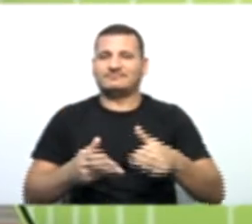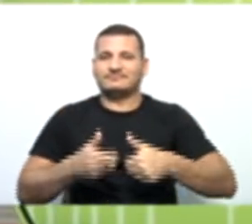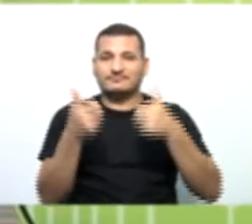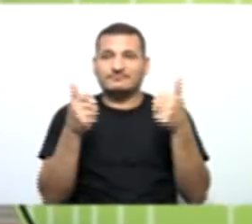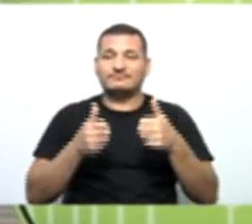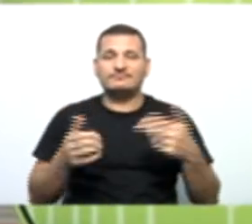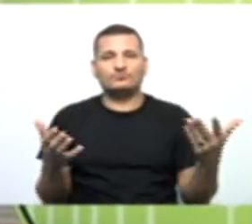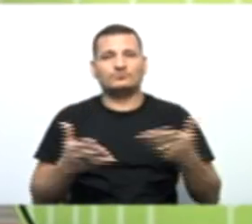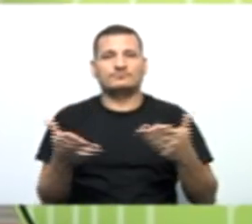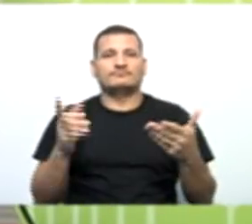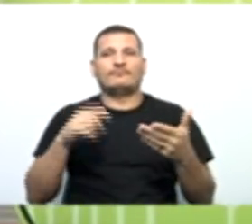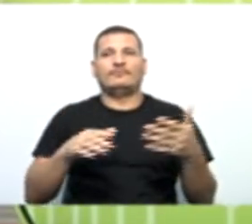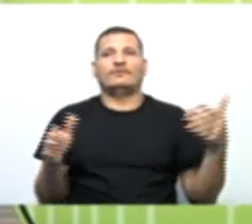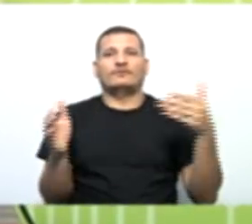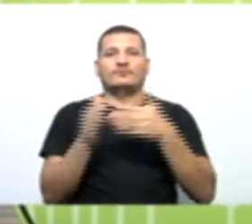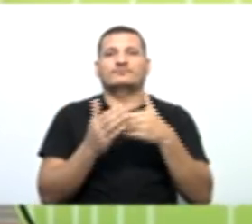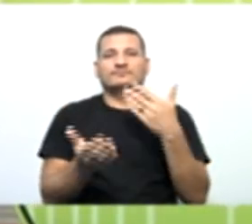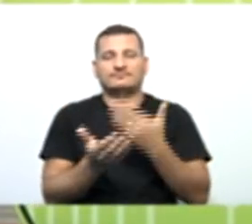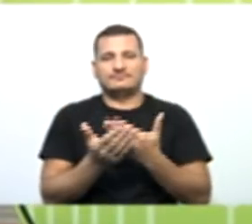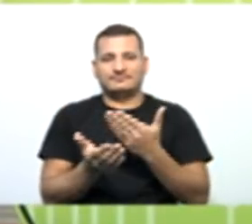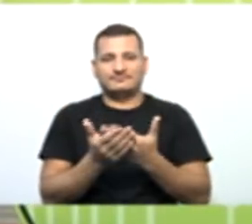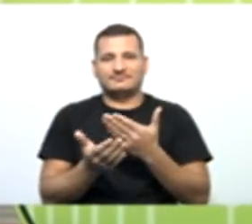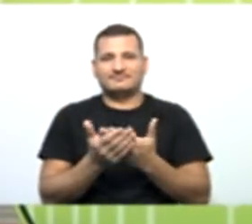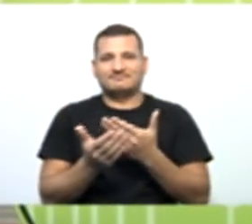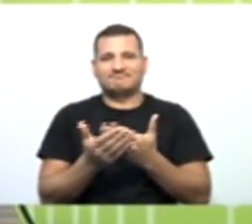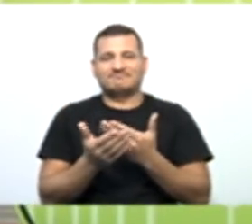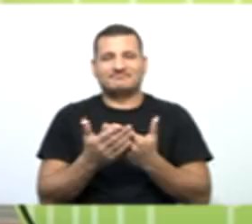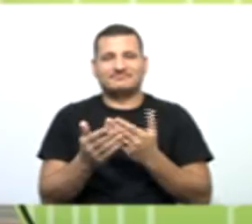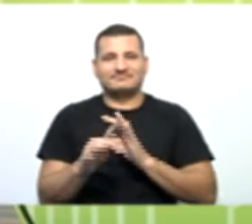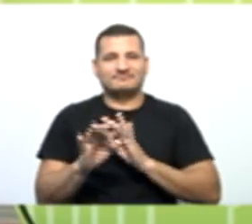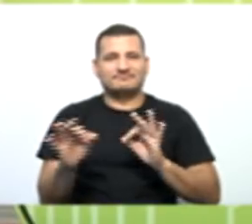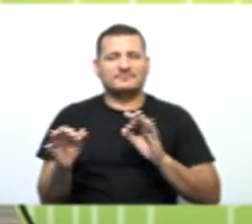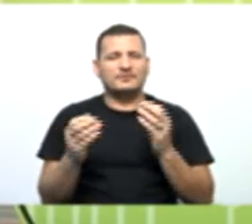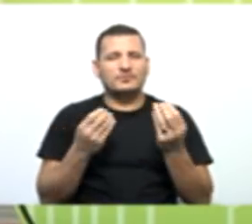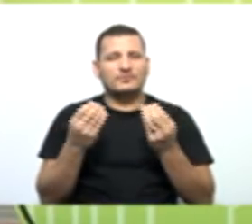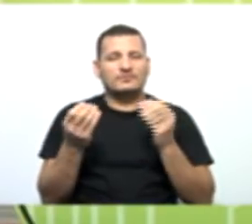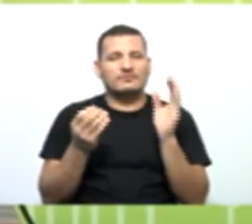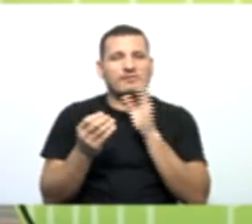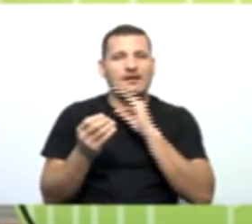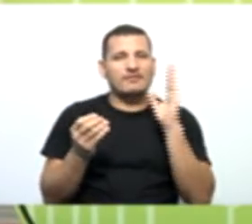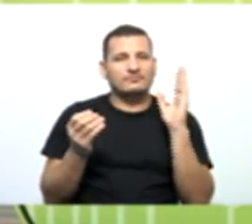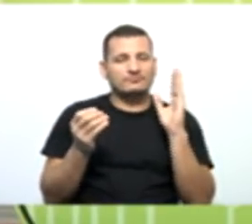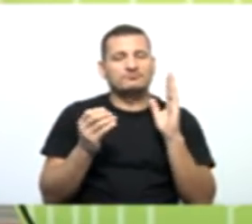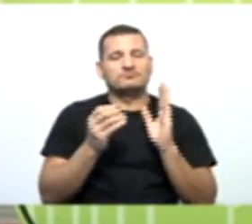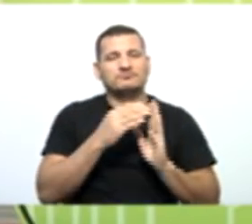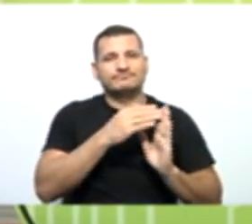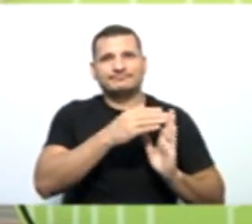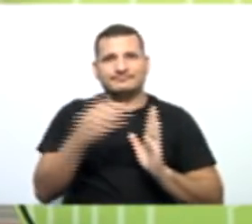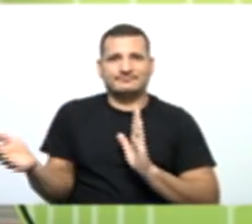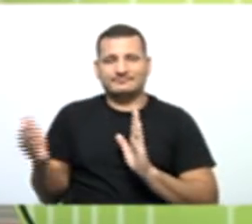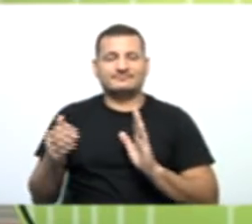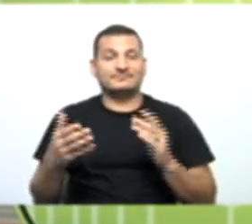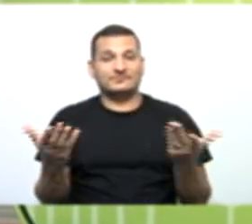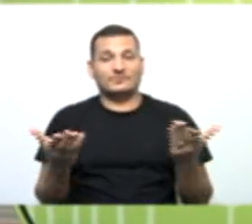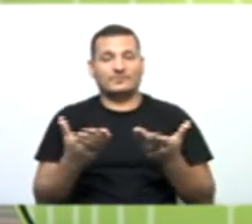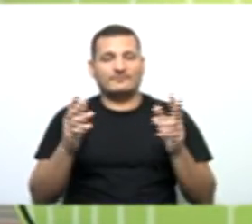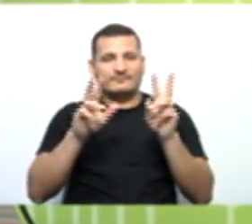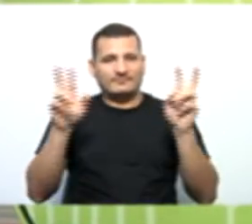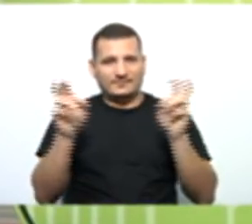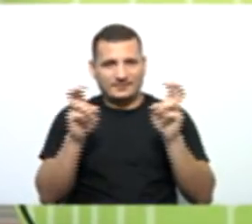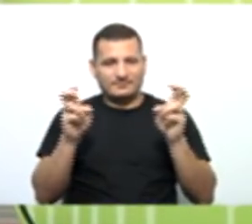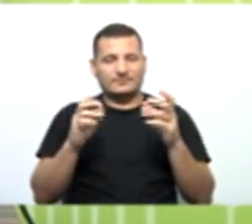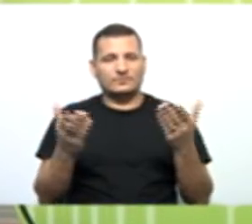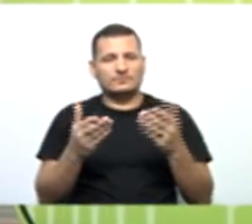nossa última aula, hein? Que maravilha, como passou rápido o tempo, hein? Pois é, sobre esse assunto maravilhoso que é segurança,